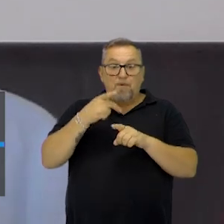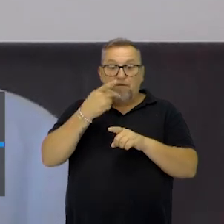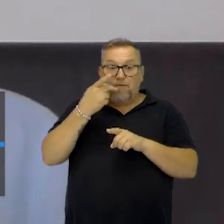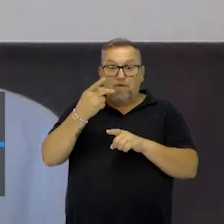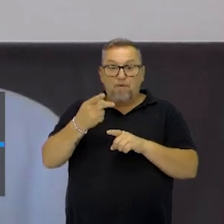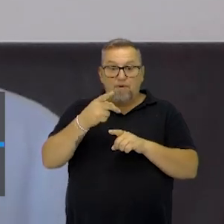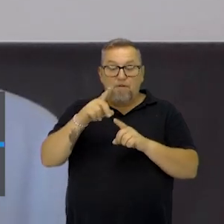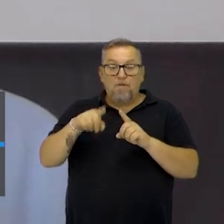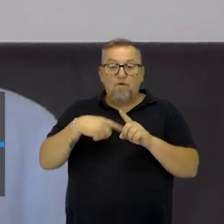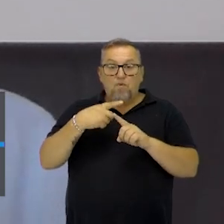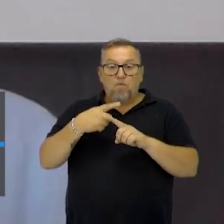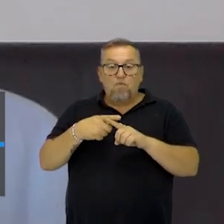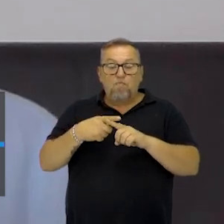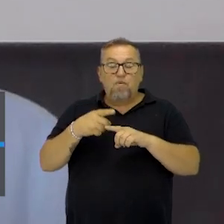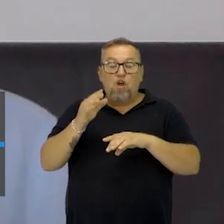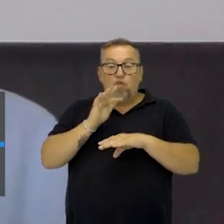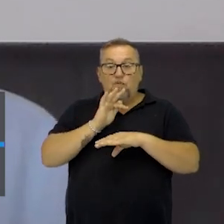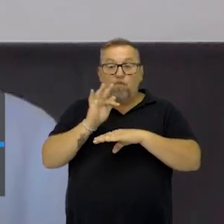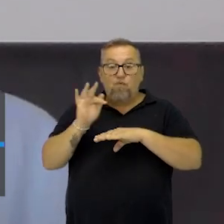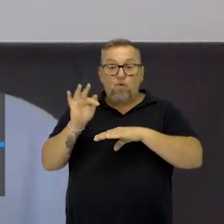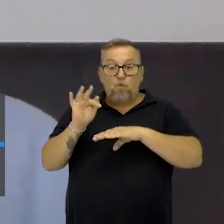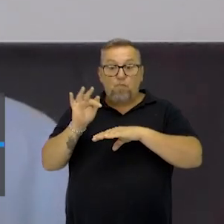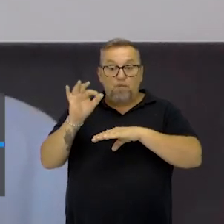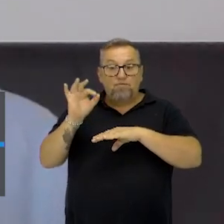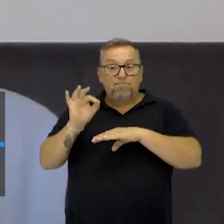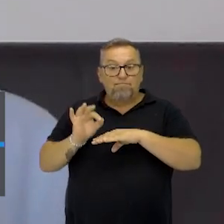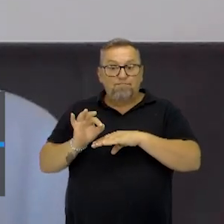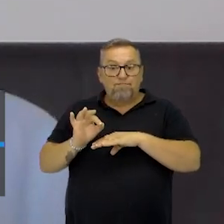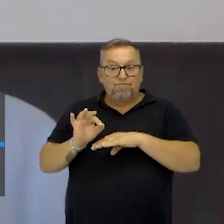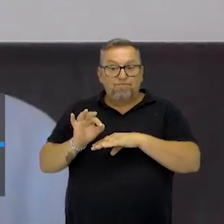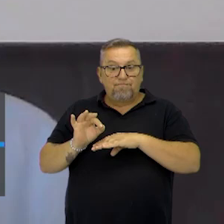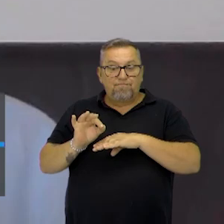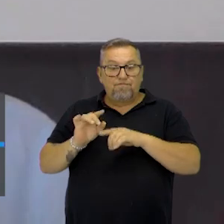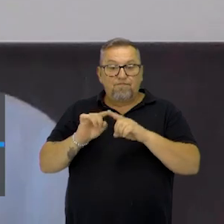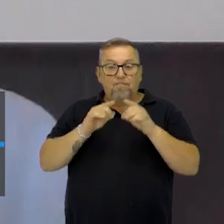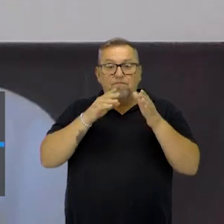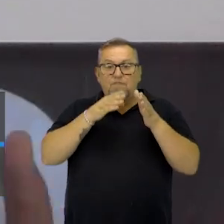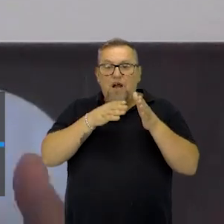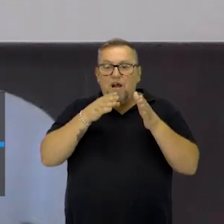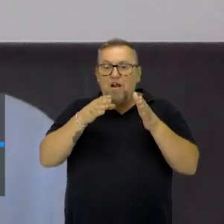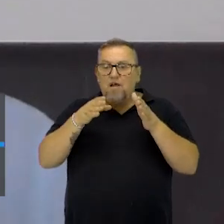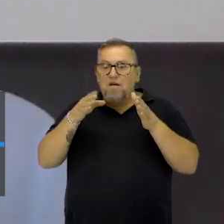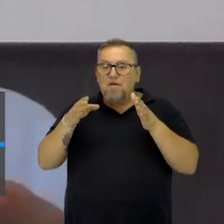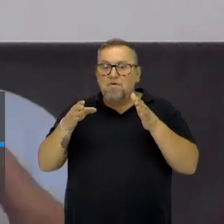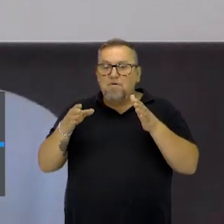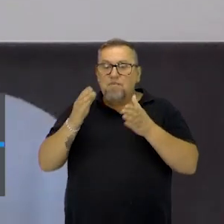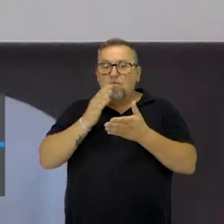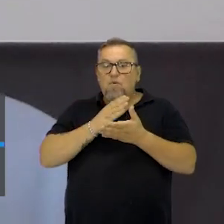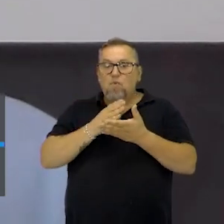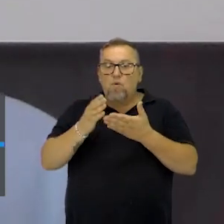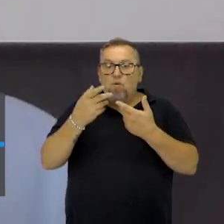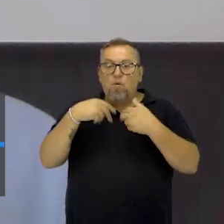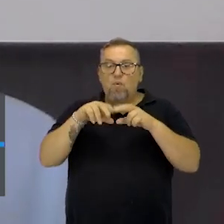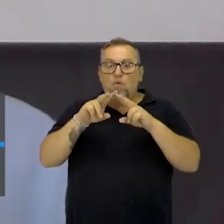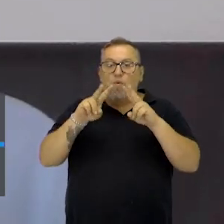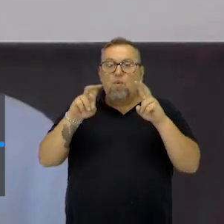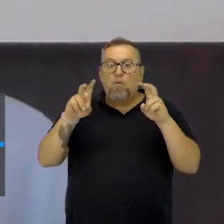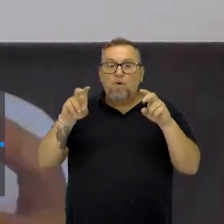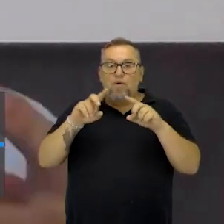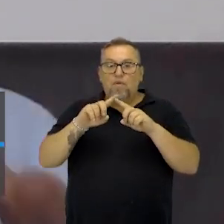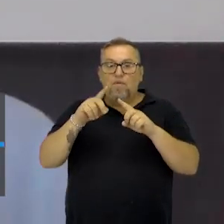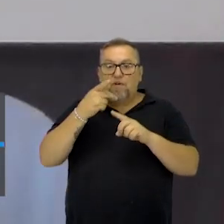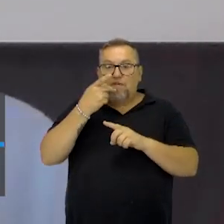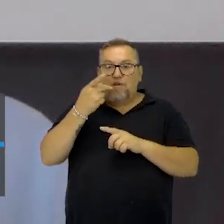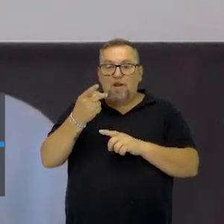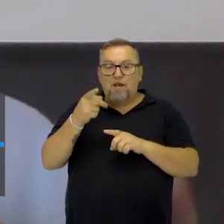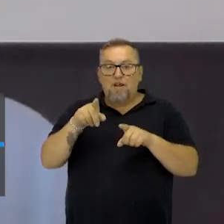mais impessoal possível, né, na escrita desse texto, tá? Demarcar muito bem a introdução, qual é o tema que você vai